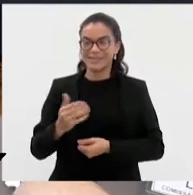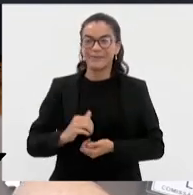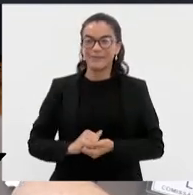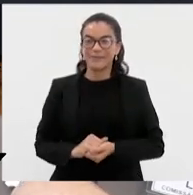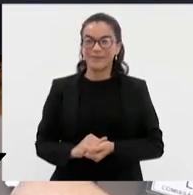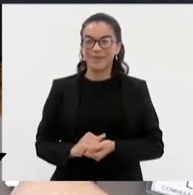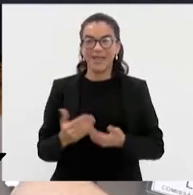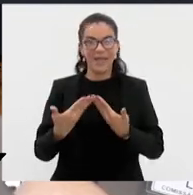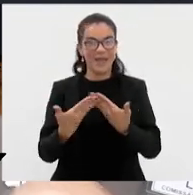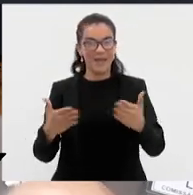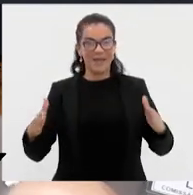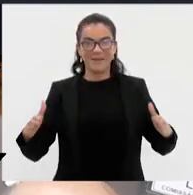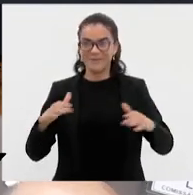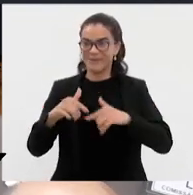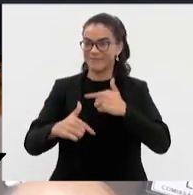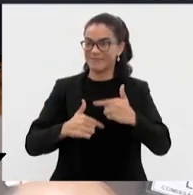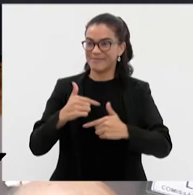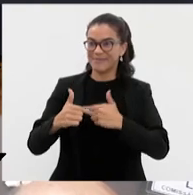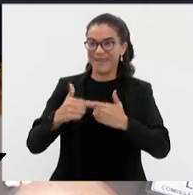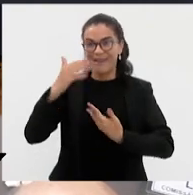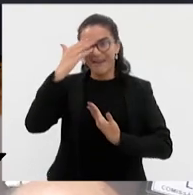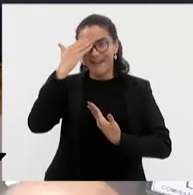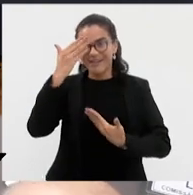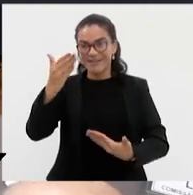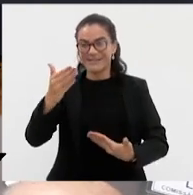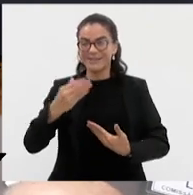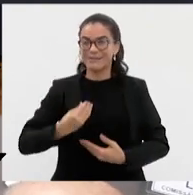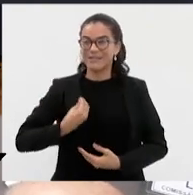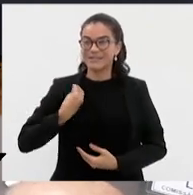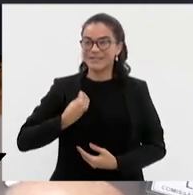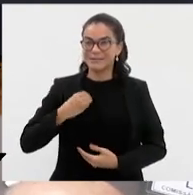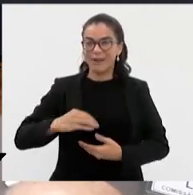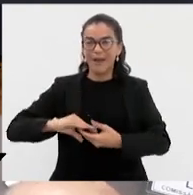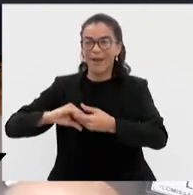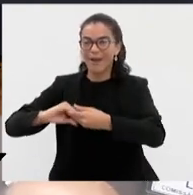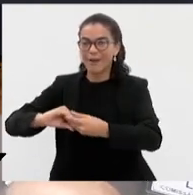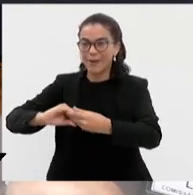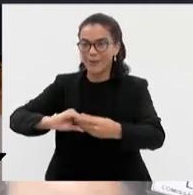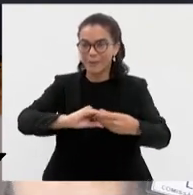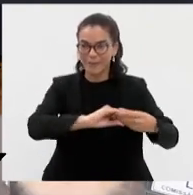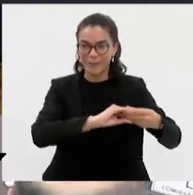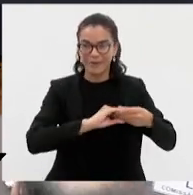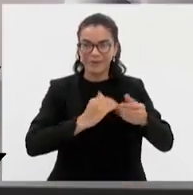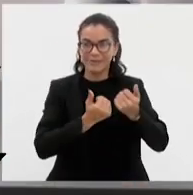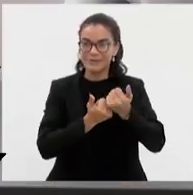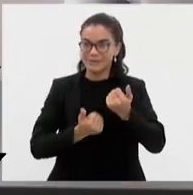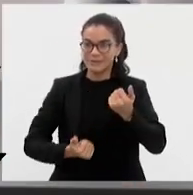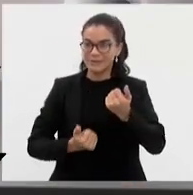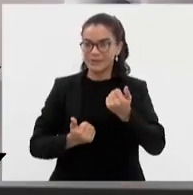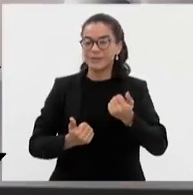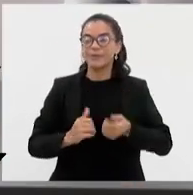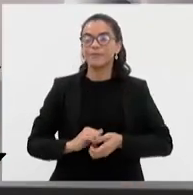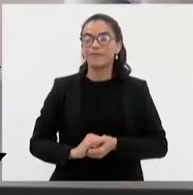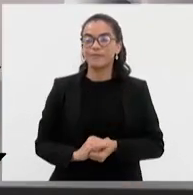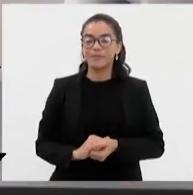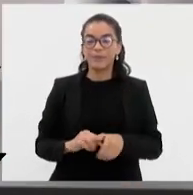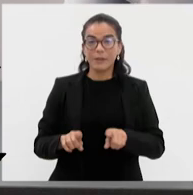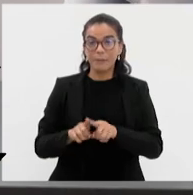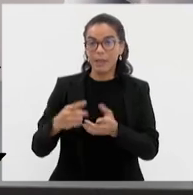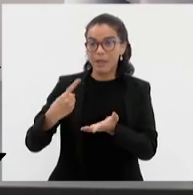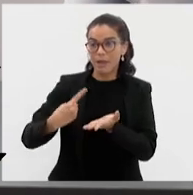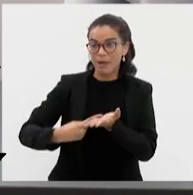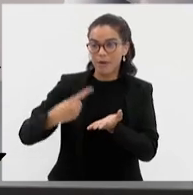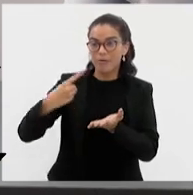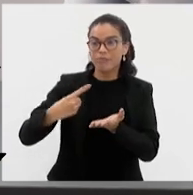Declaro reaberto os trabalhos, agradecendo mais uma vez a presença de todos, cumprimentando todas as assessorias. E conforme acordado na